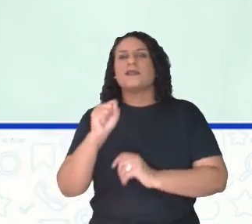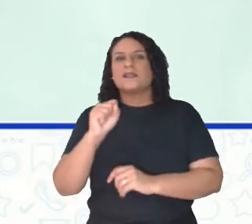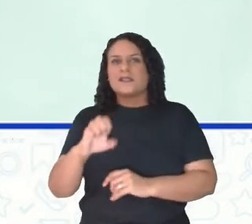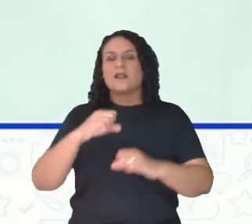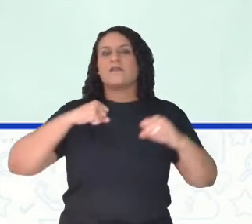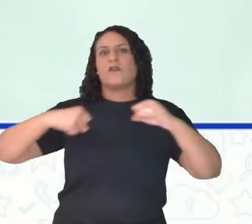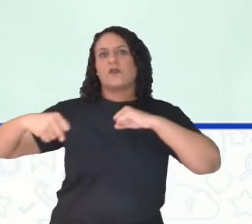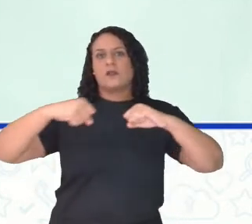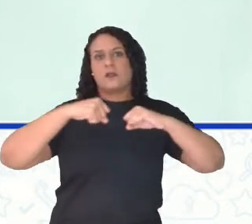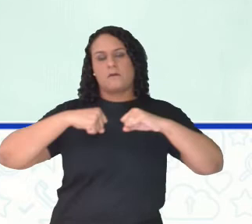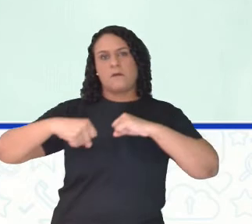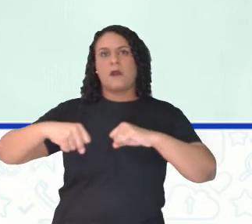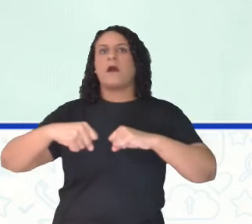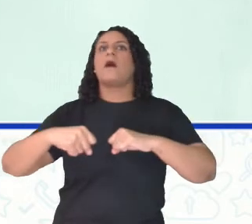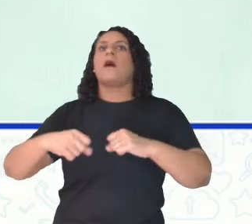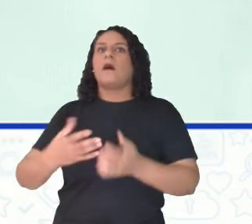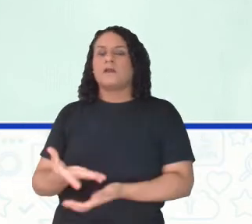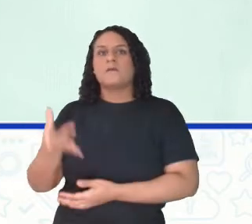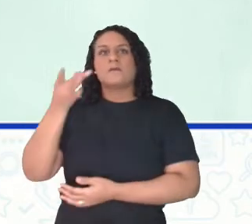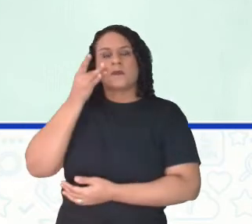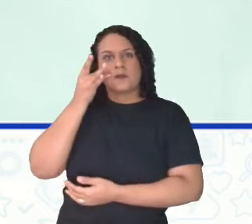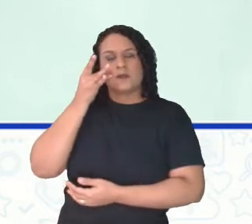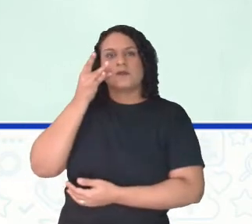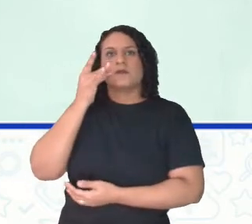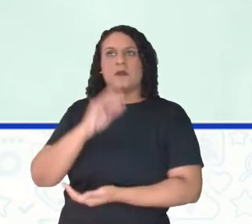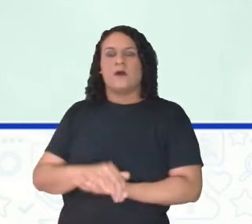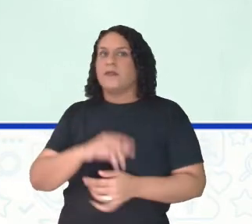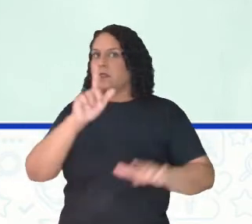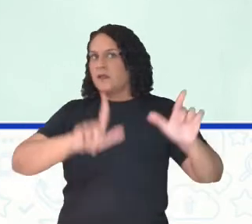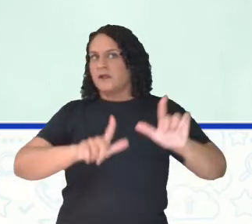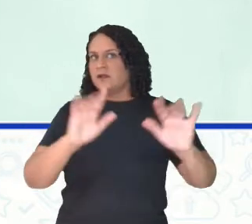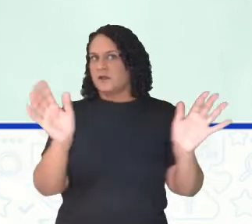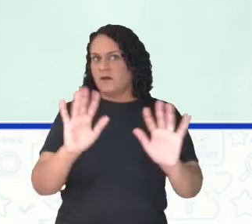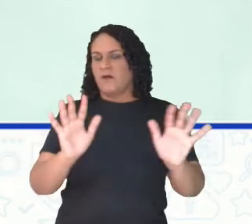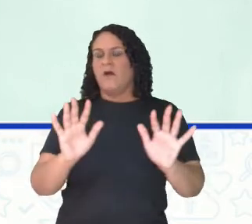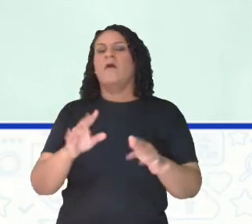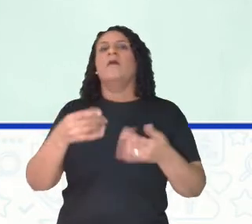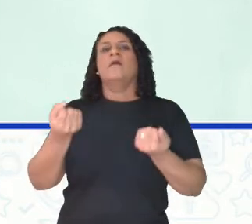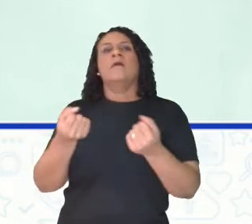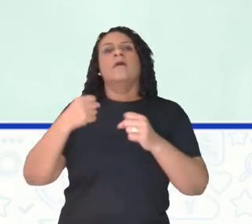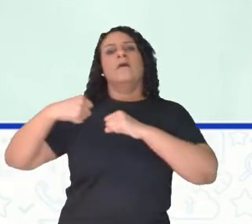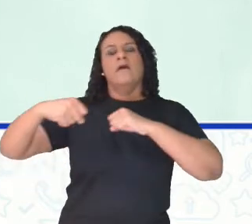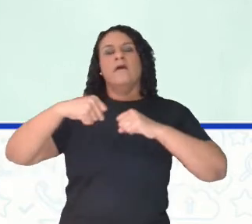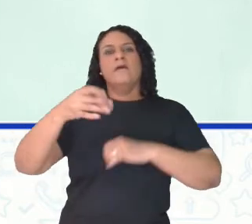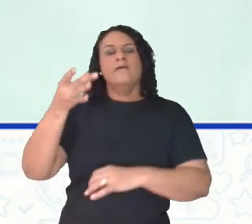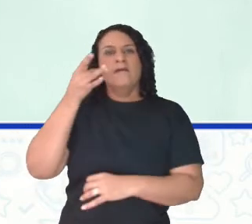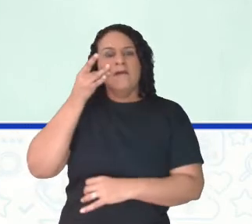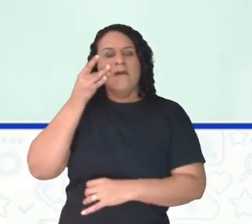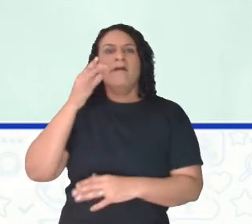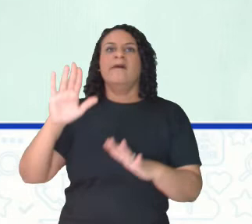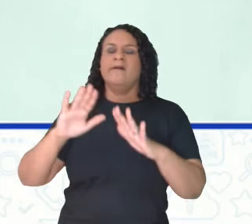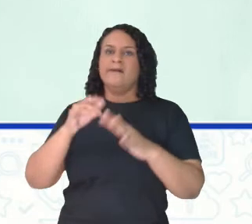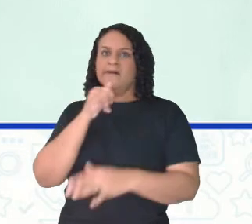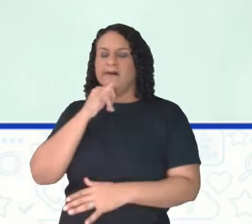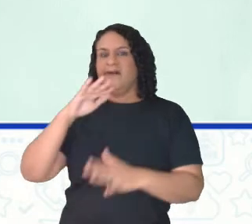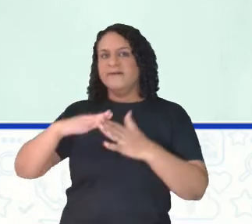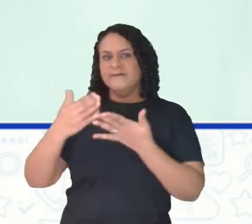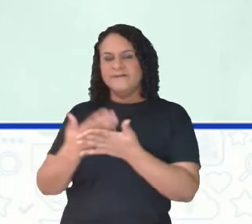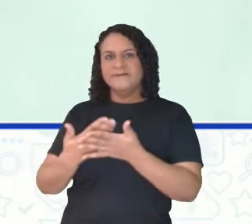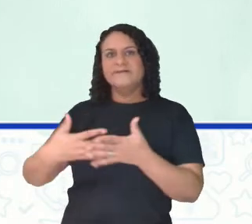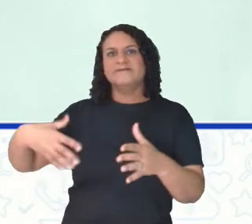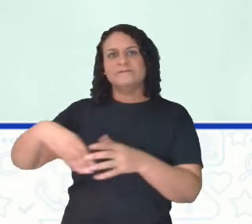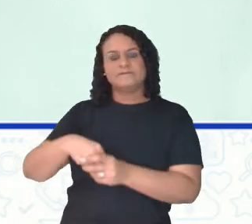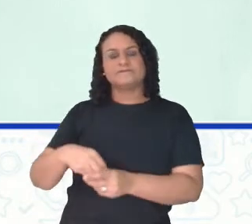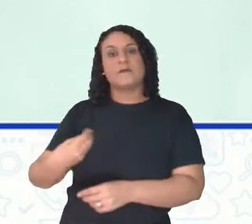debate físico, né, não é na televisão que a gente está falando no debate, imagine na escola. Então, existe um